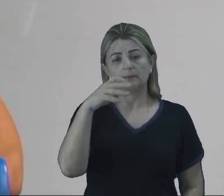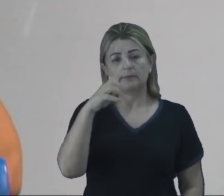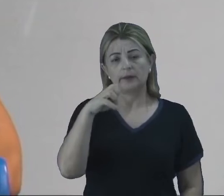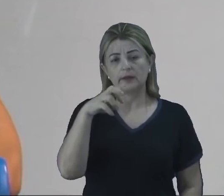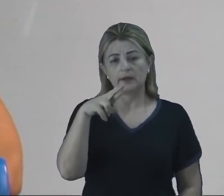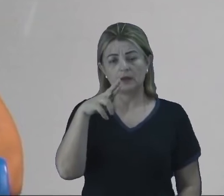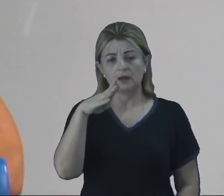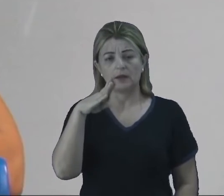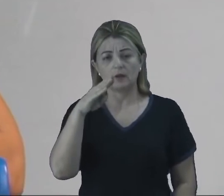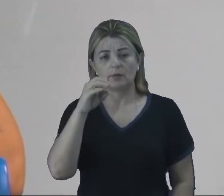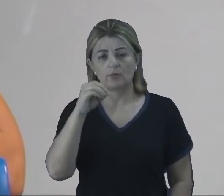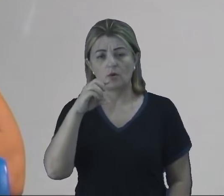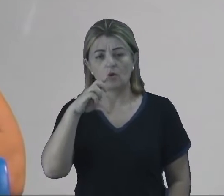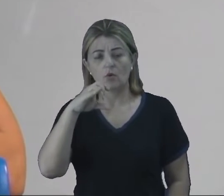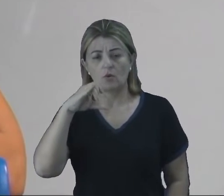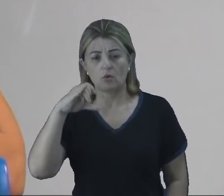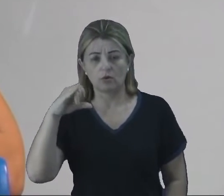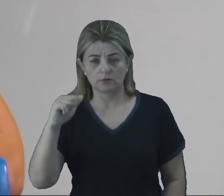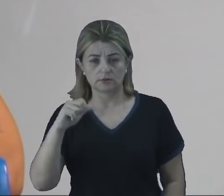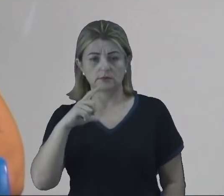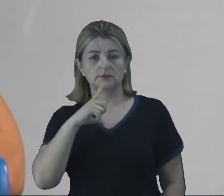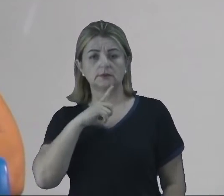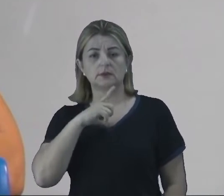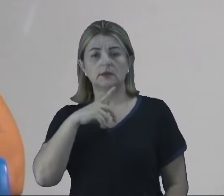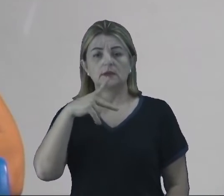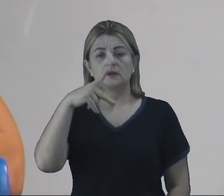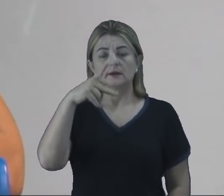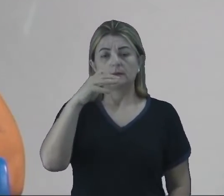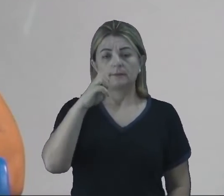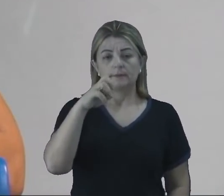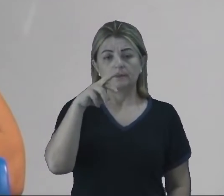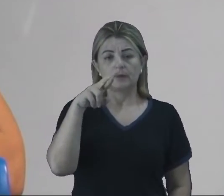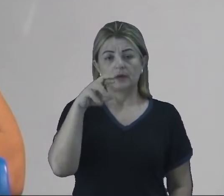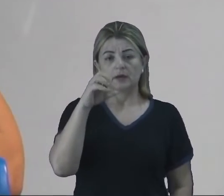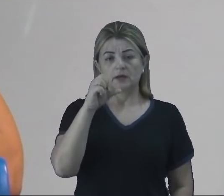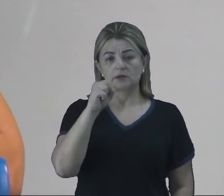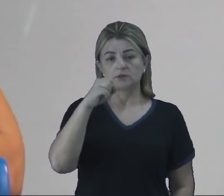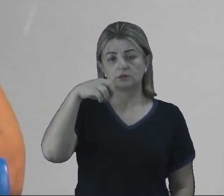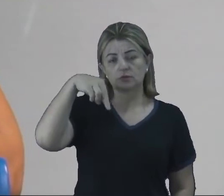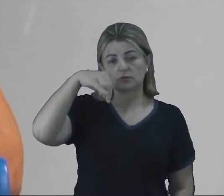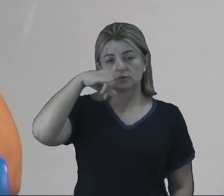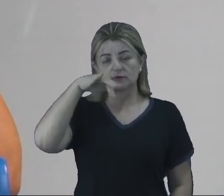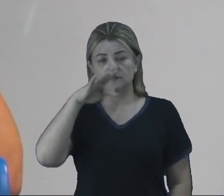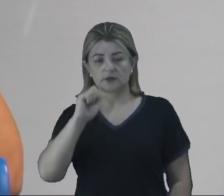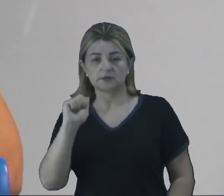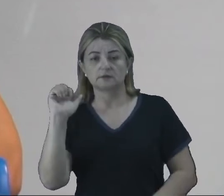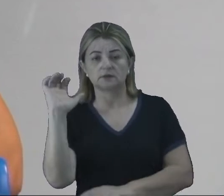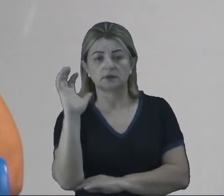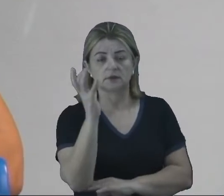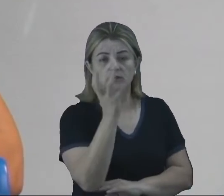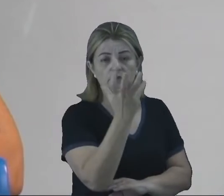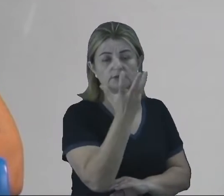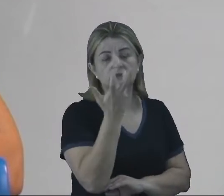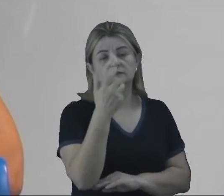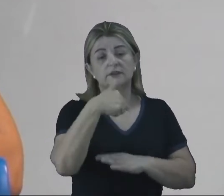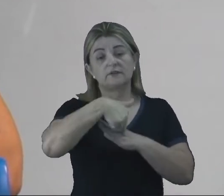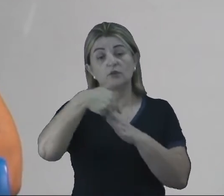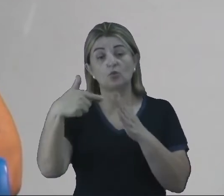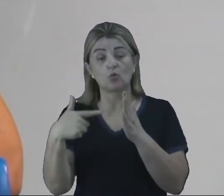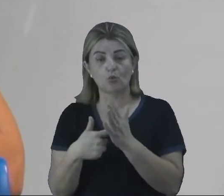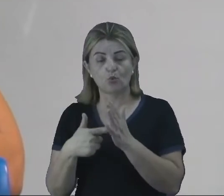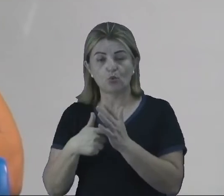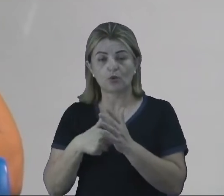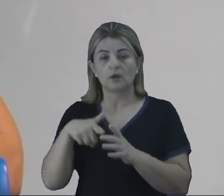desse país? B. A exaltação da natureza é a principal característica do texto B. O texto B é o do